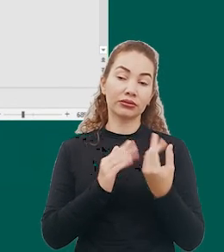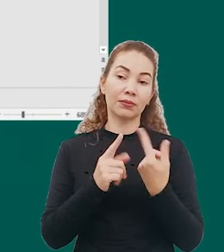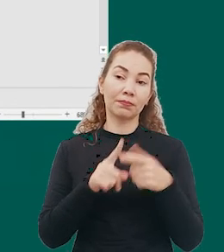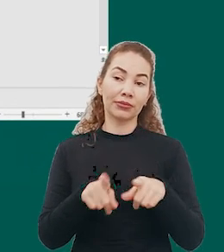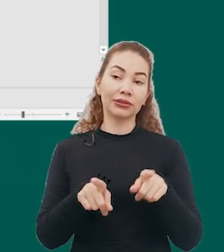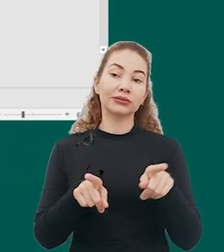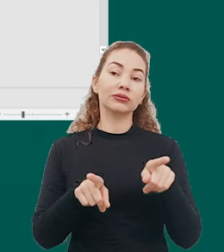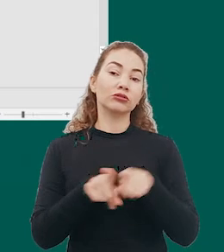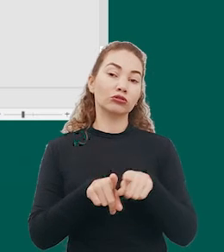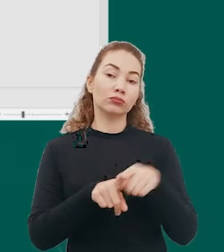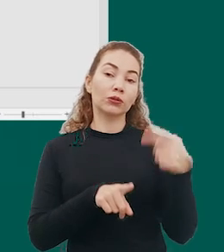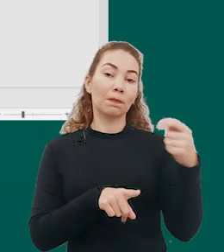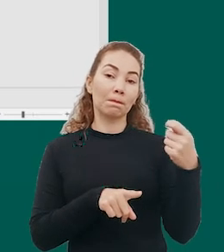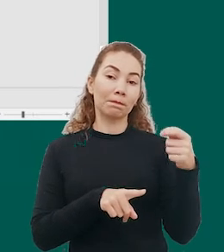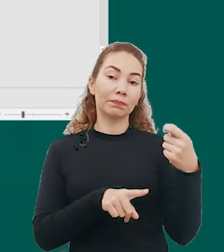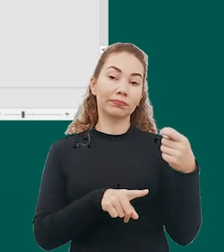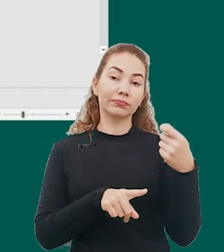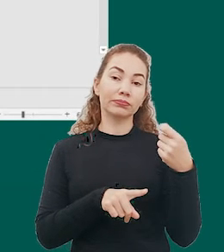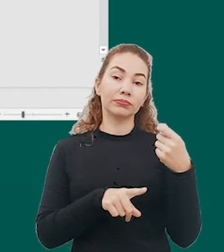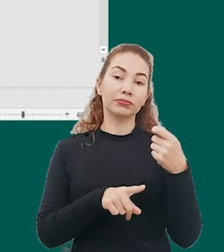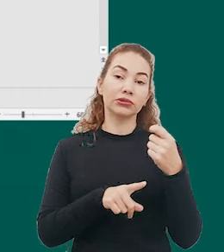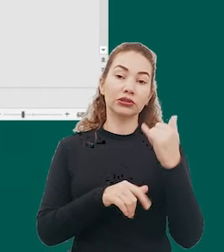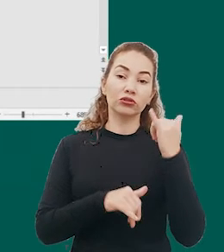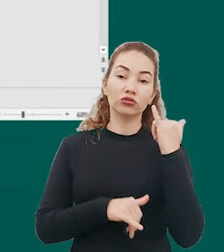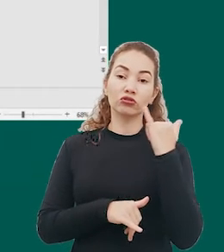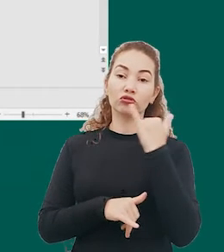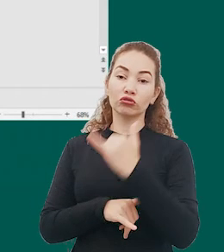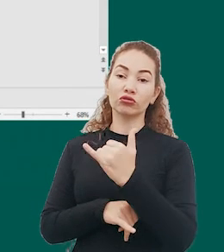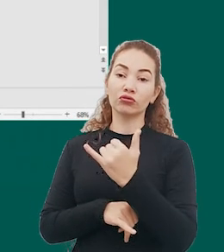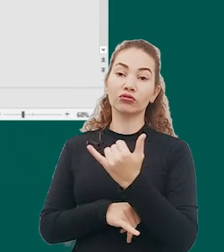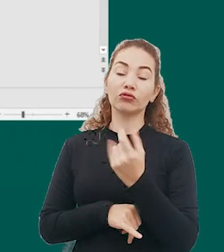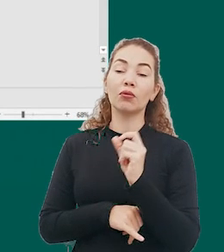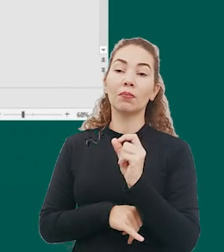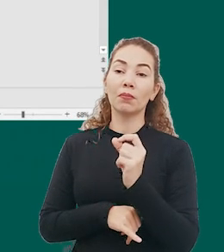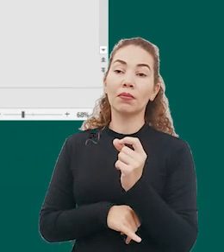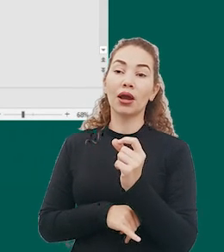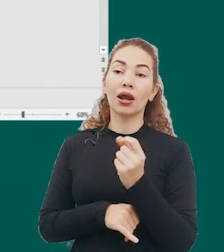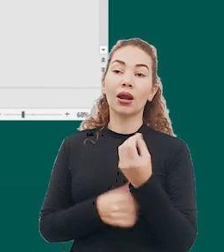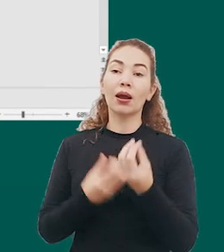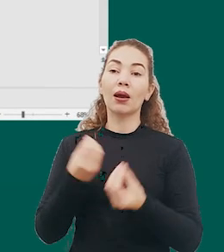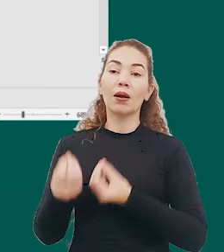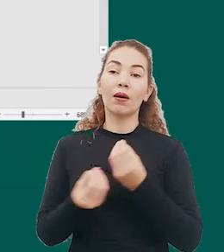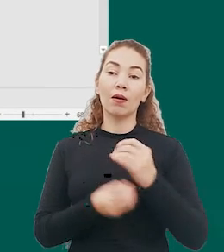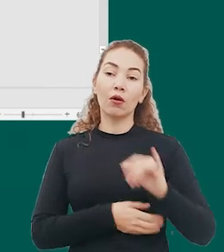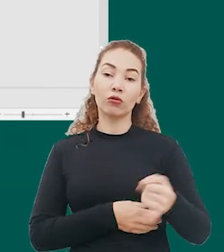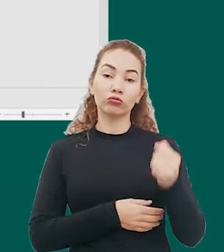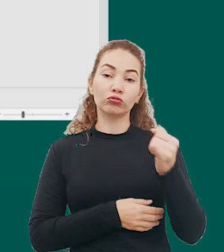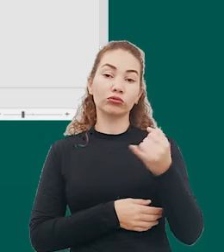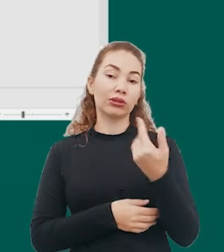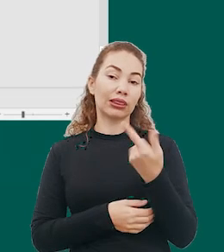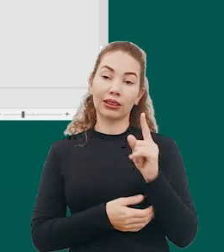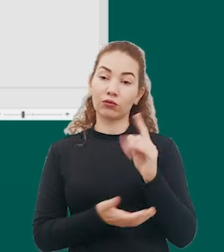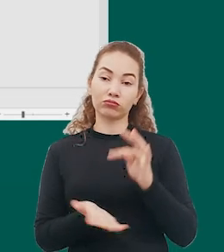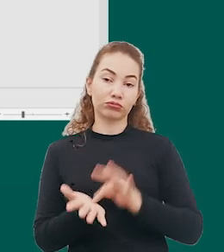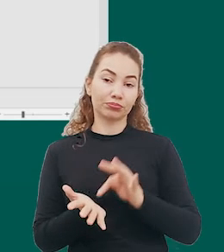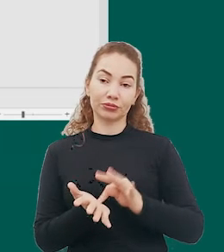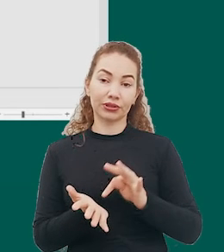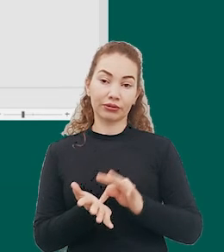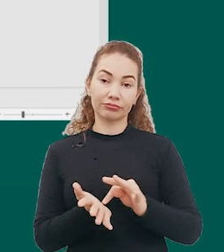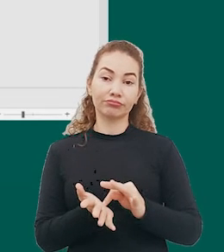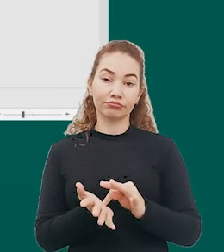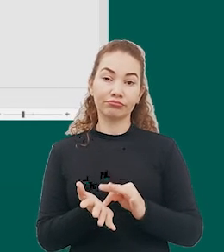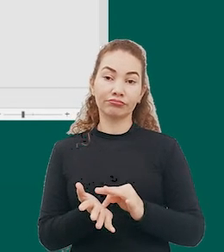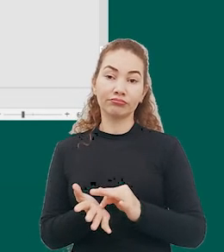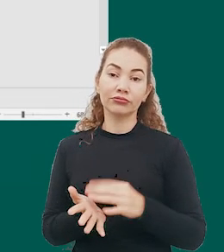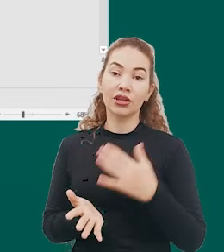eu também preciso estar informando esse valor nos rendimentos não tributáveis, tá?